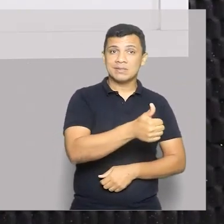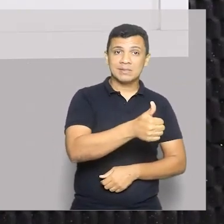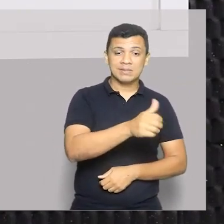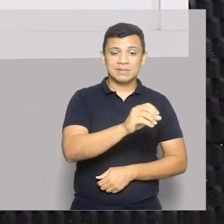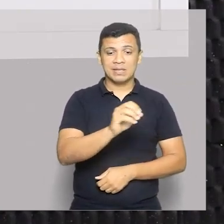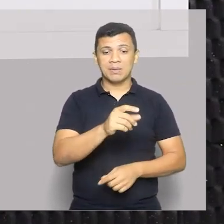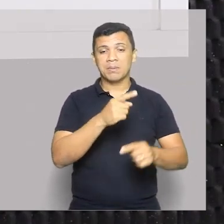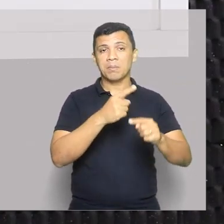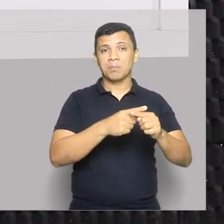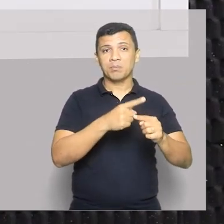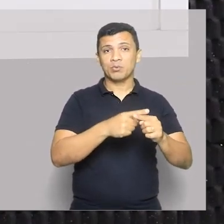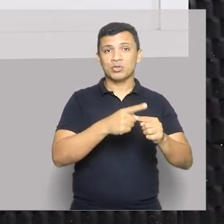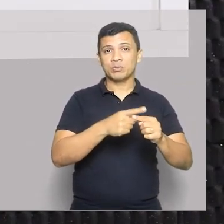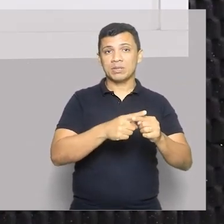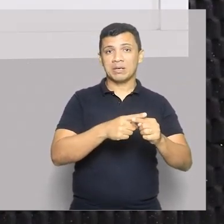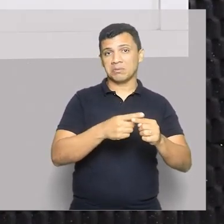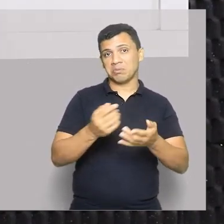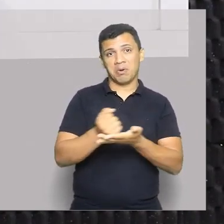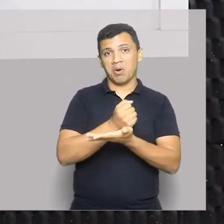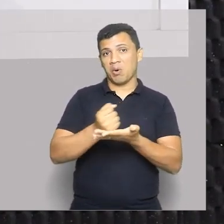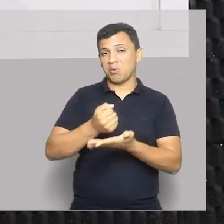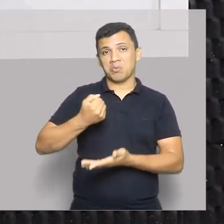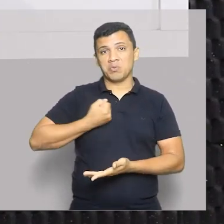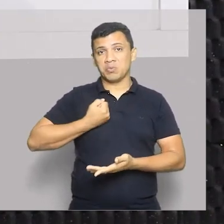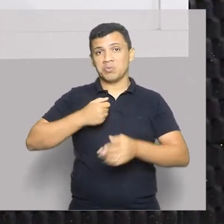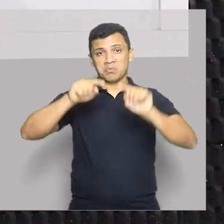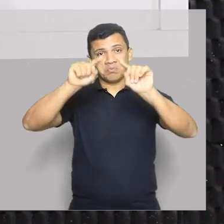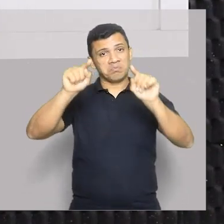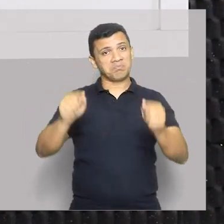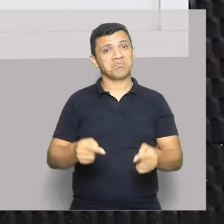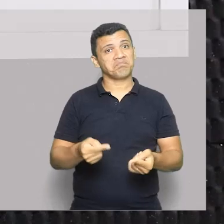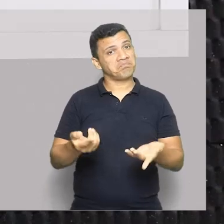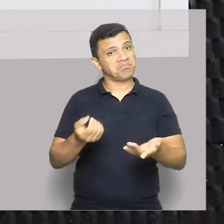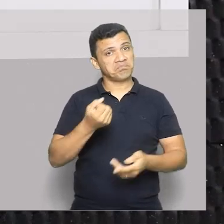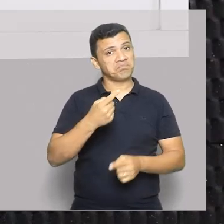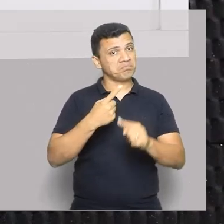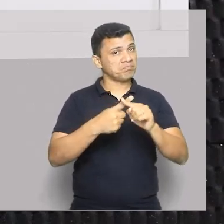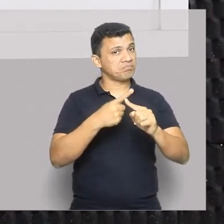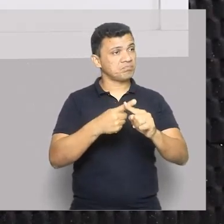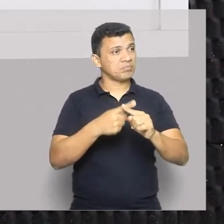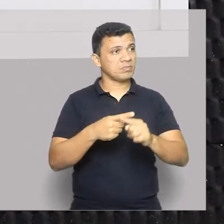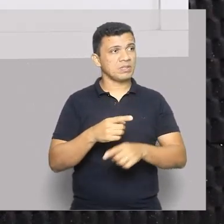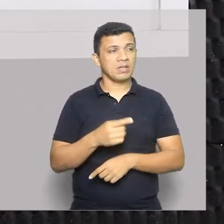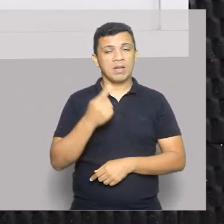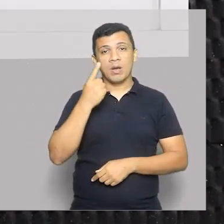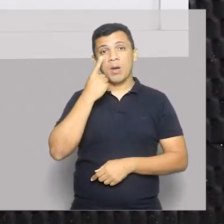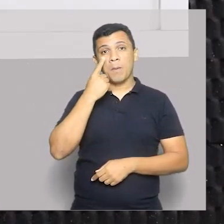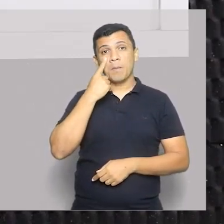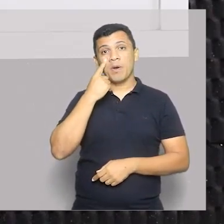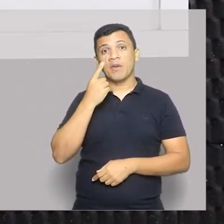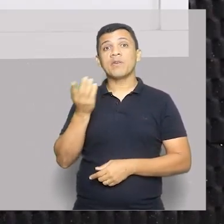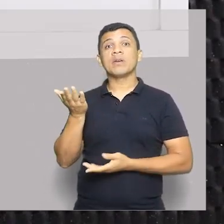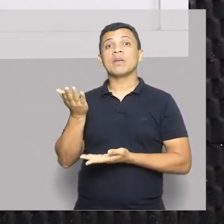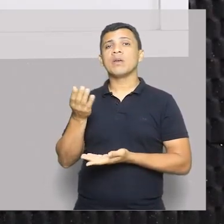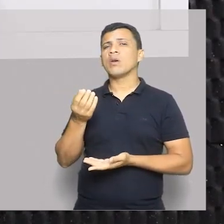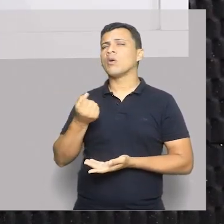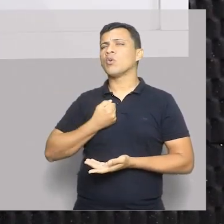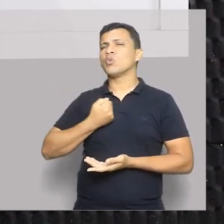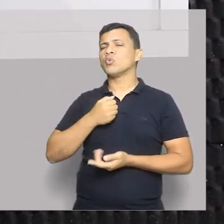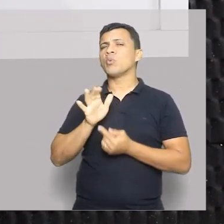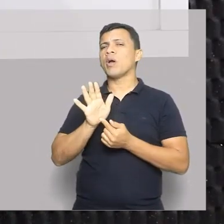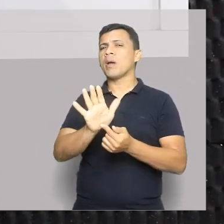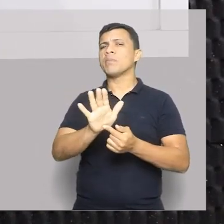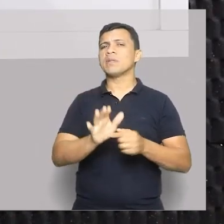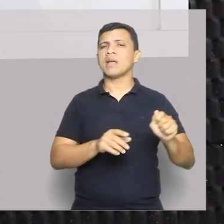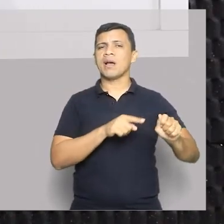potência elevando a um expoente. Ora, pessoal, então vamos lá. Vamos ver se esses números aqui que representam essas áreas, se